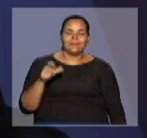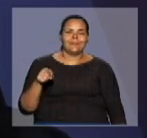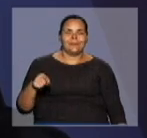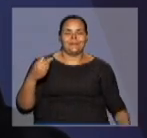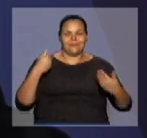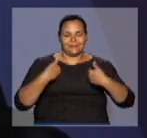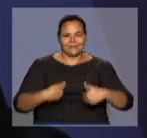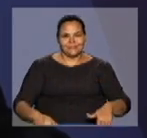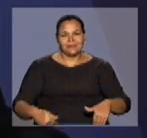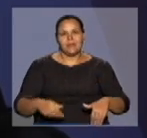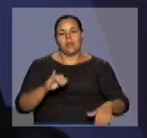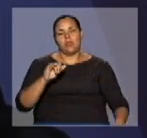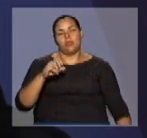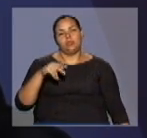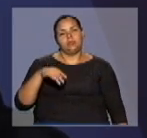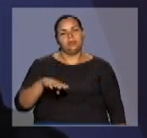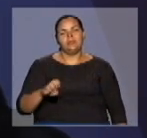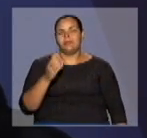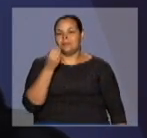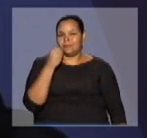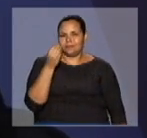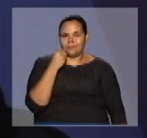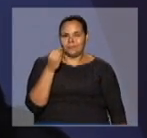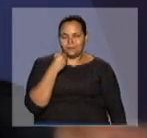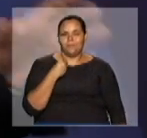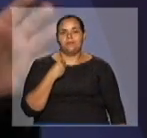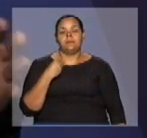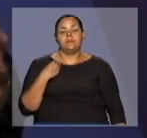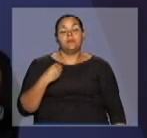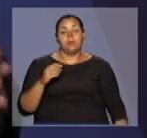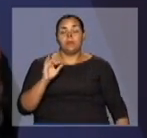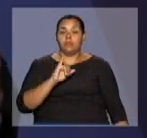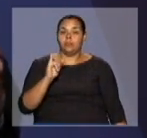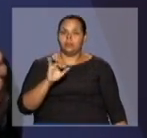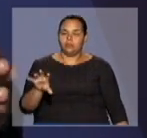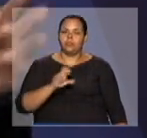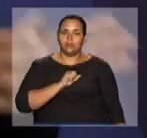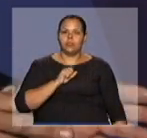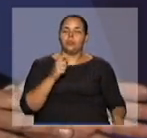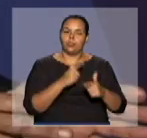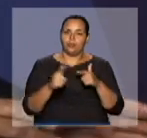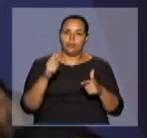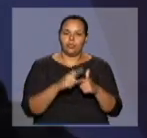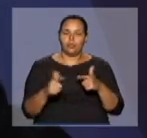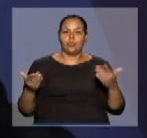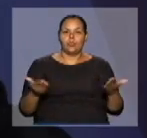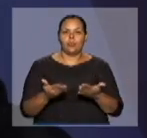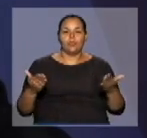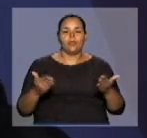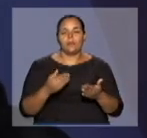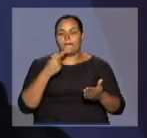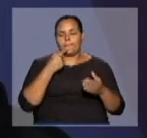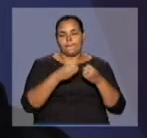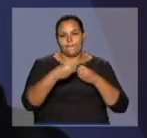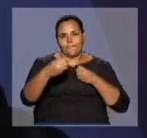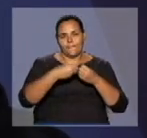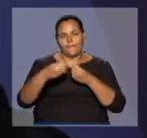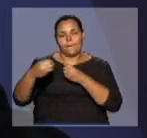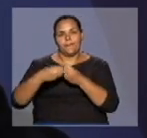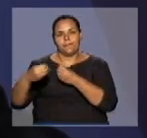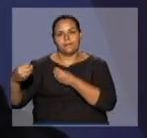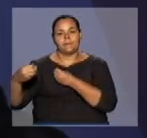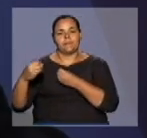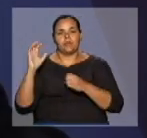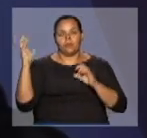um sistema imunológico mais propenso a adquirir infecção e tal. Mas o grande problema hoje é a proximidade com